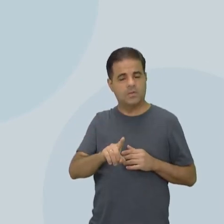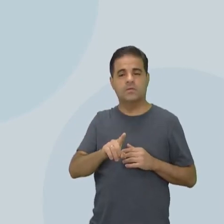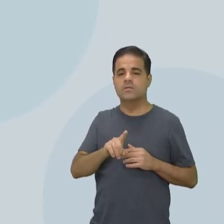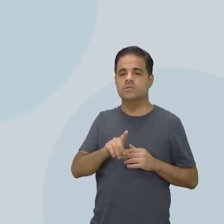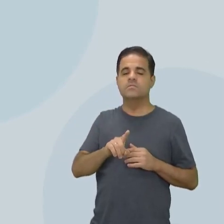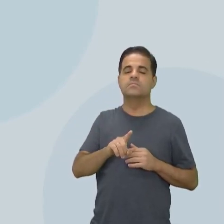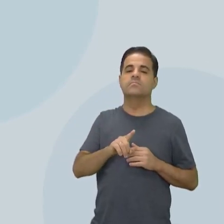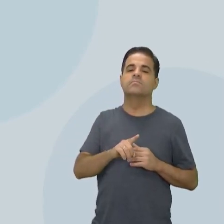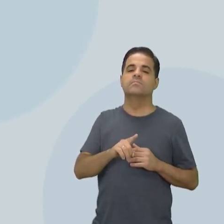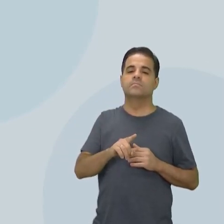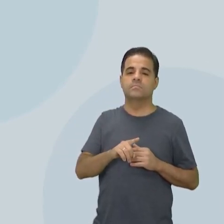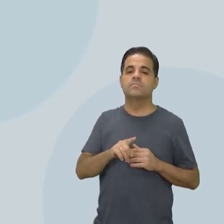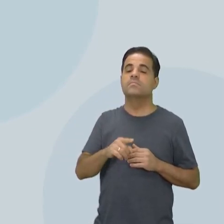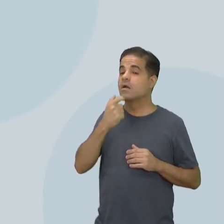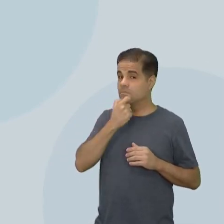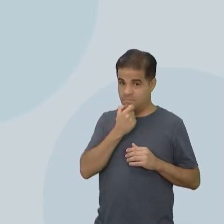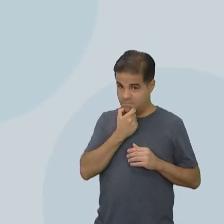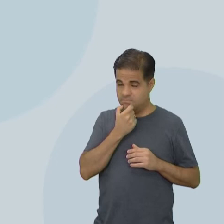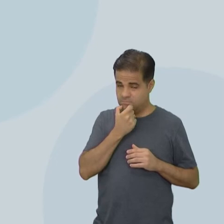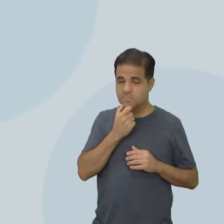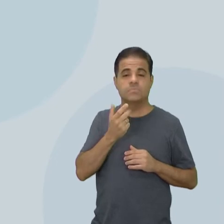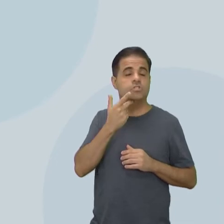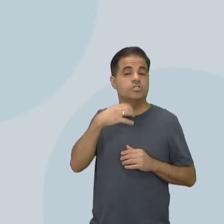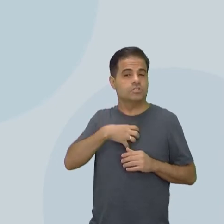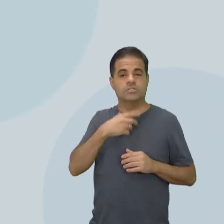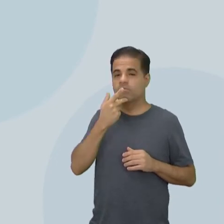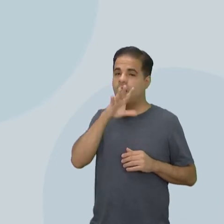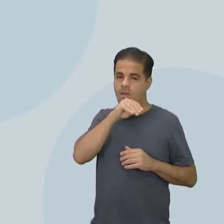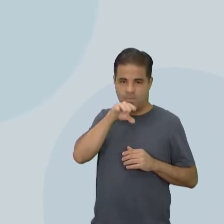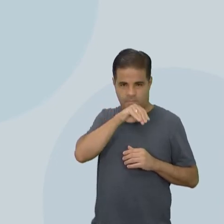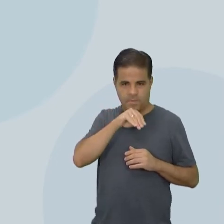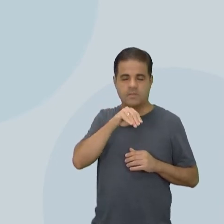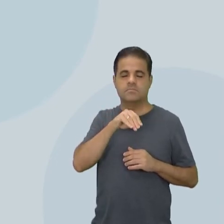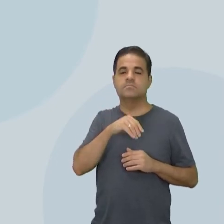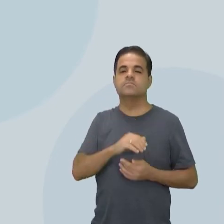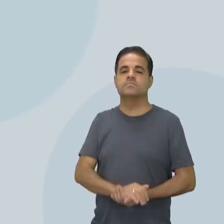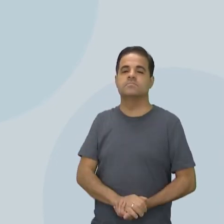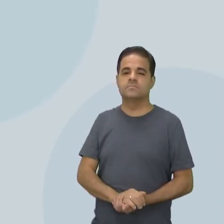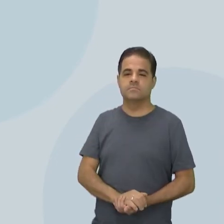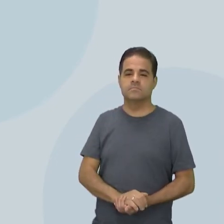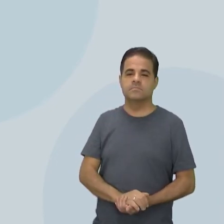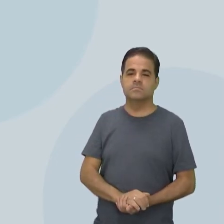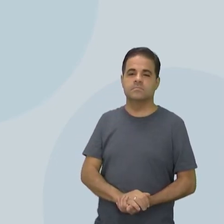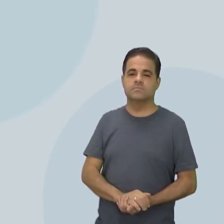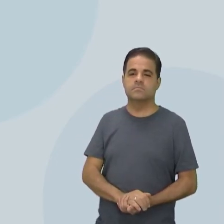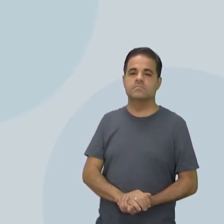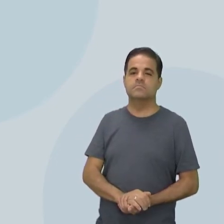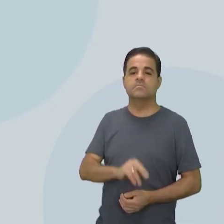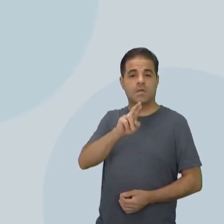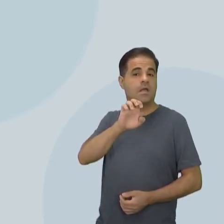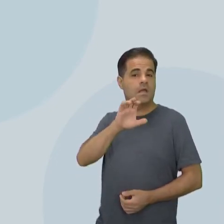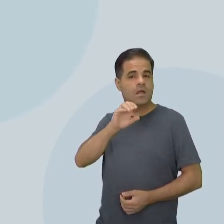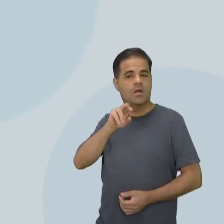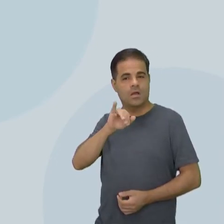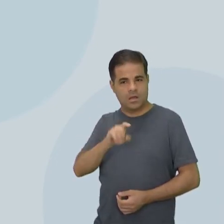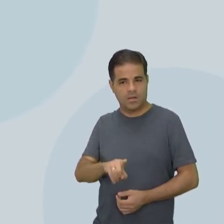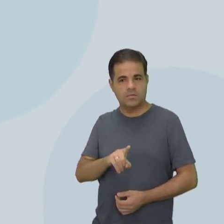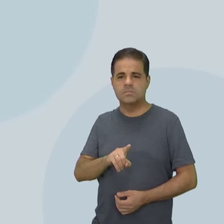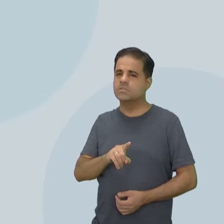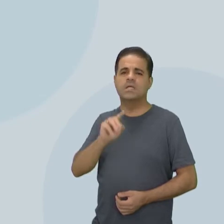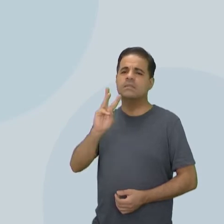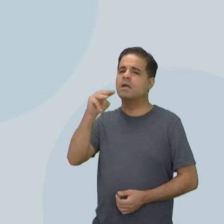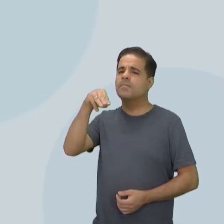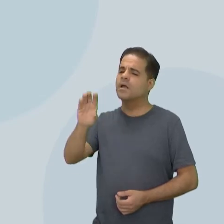é record. In English, 2021 joins top 7 warmest years on record, WMO. O que é